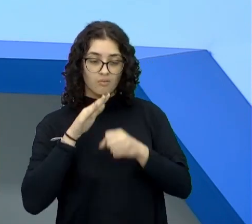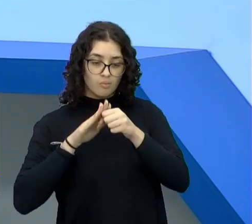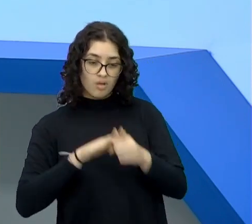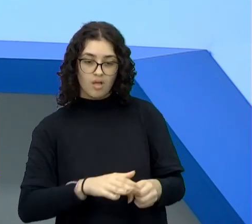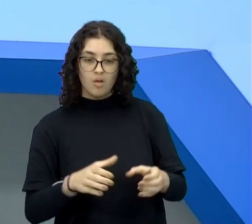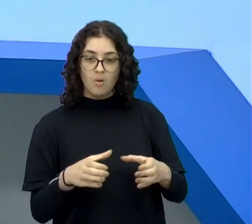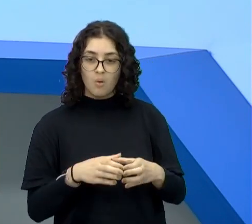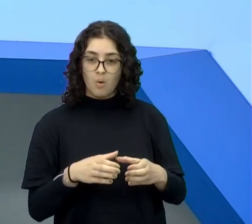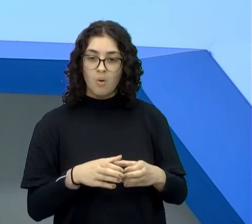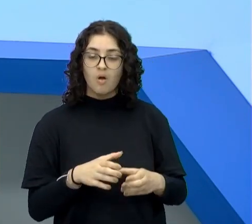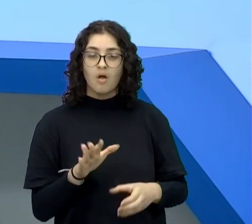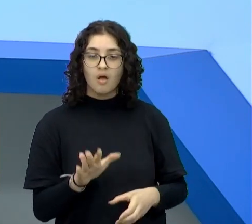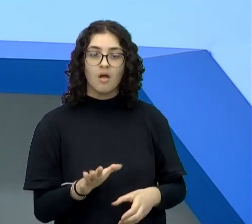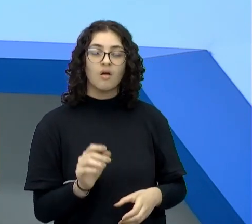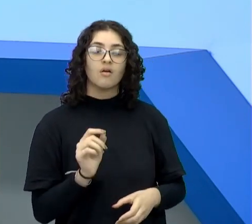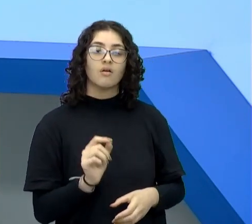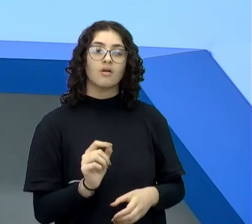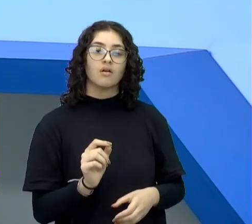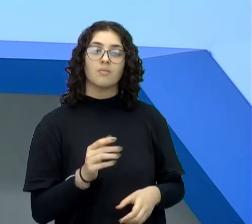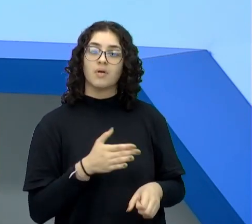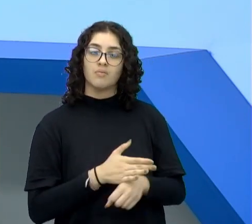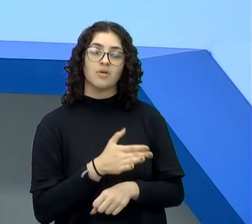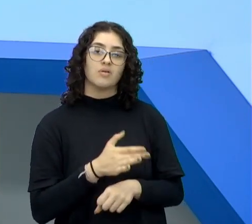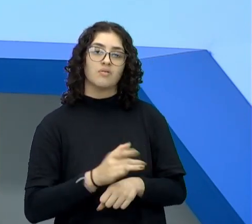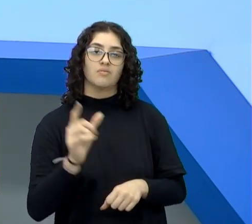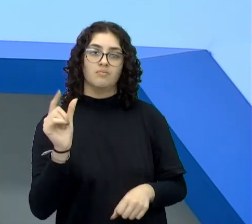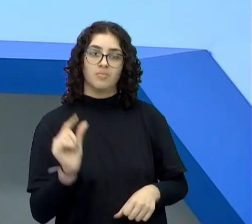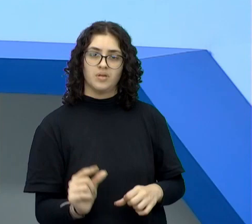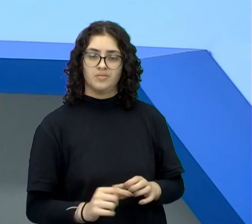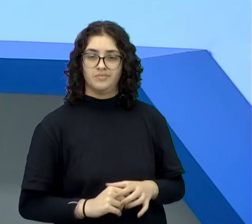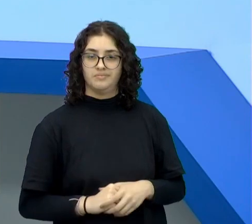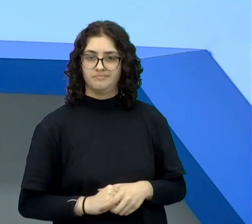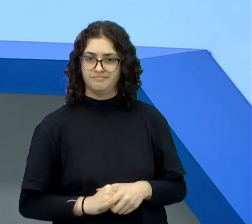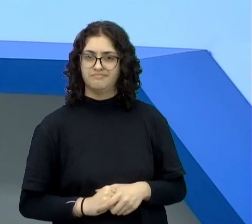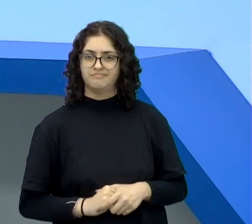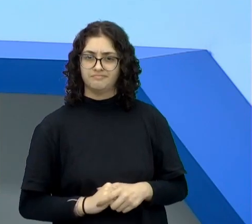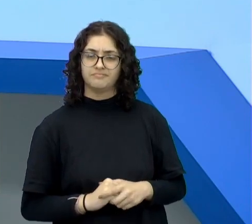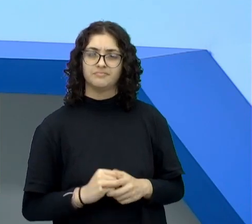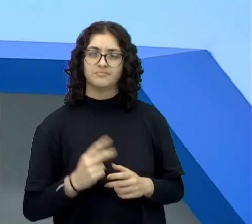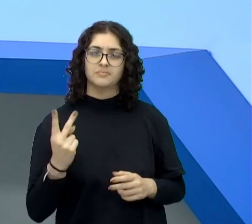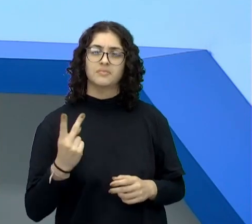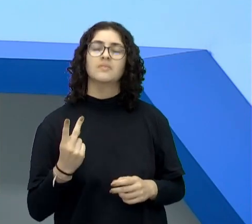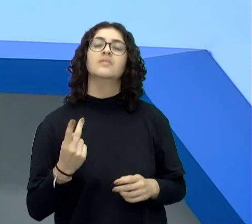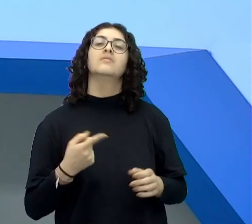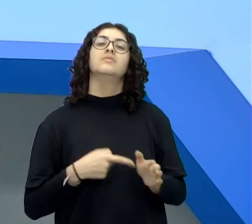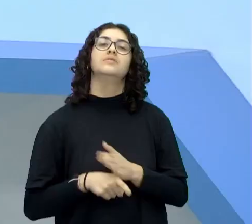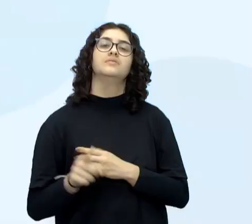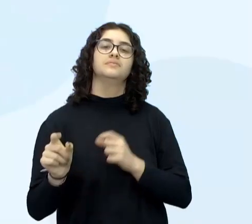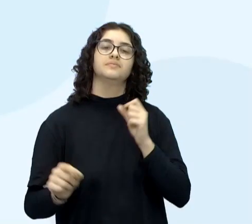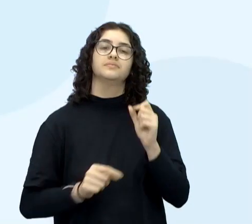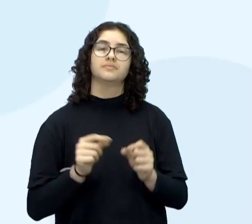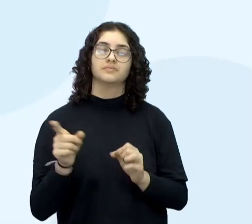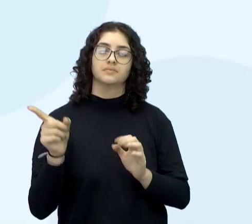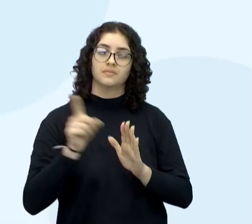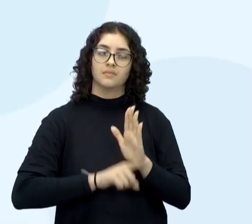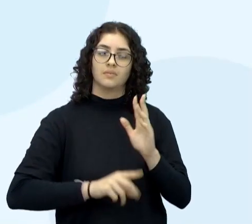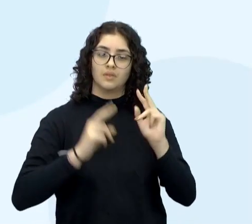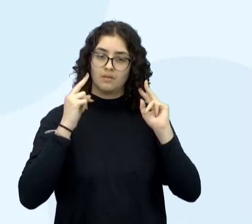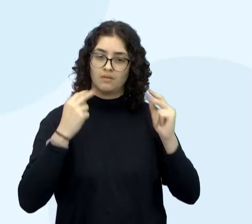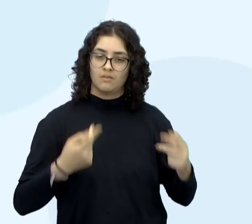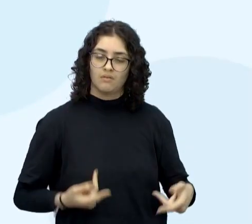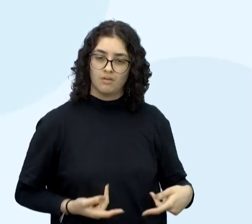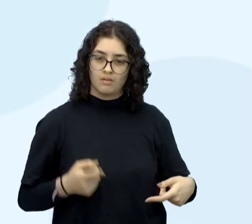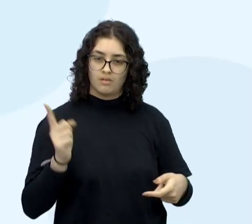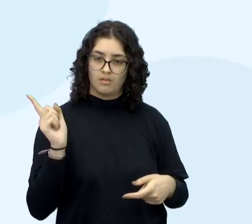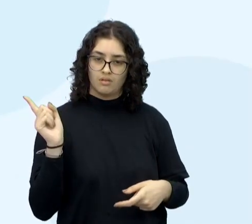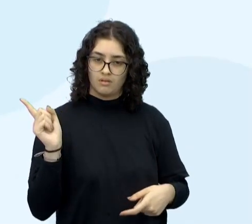grupos, automaticamente eles vão ter menos participação. Tudo bem? E a segunda parte da pergunta era: os direitos humanos são